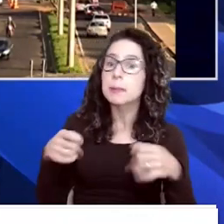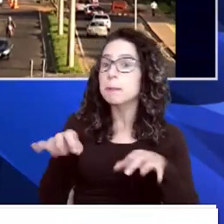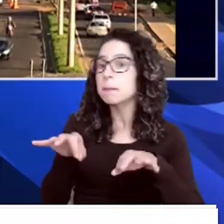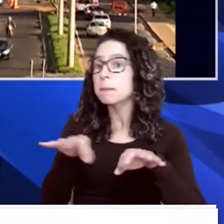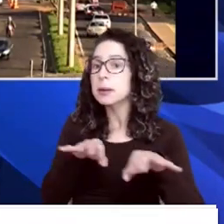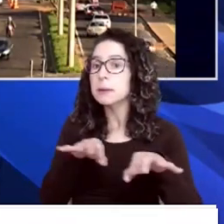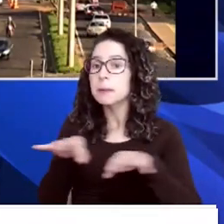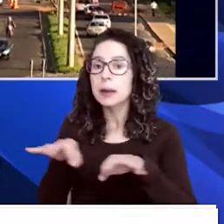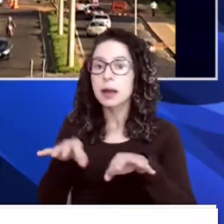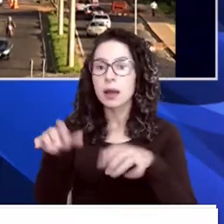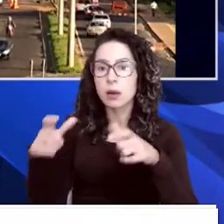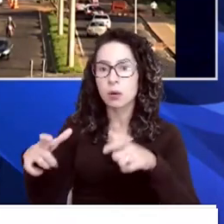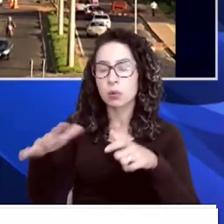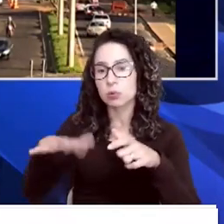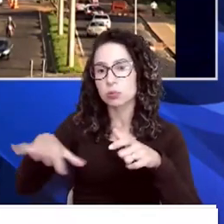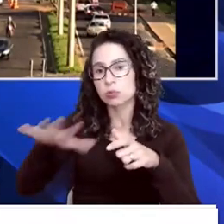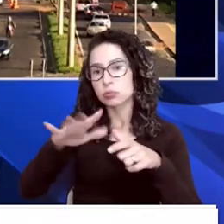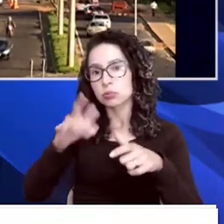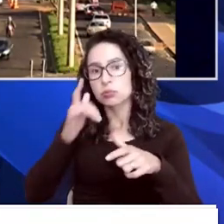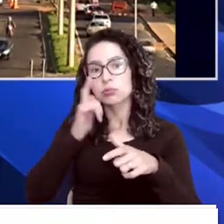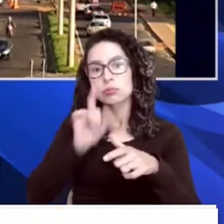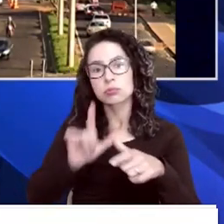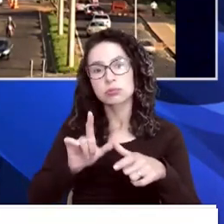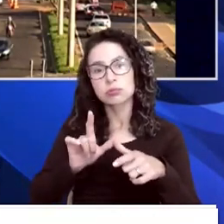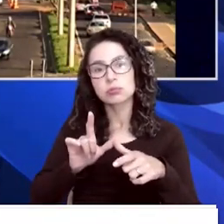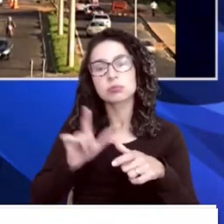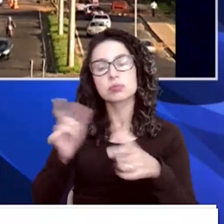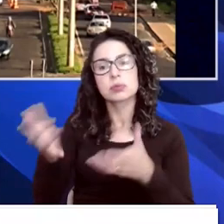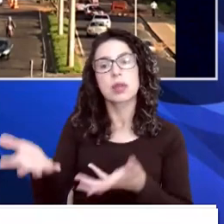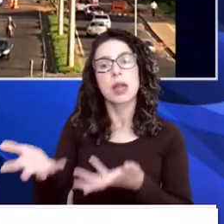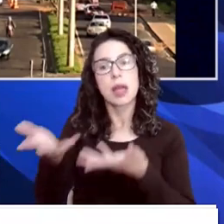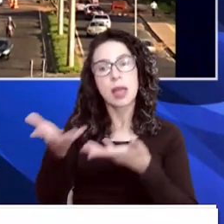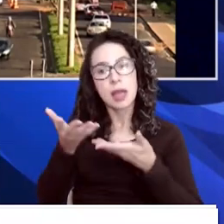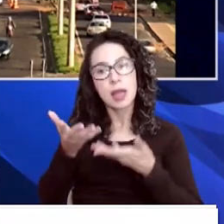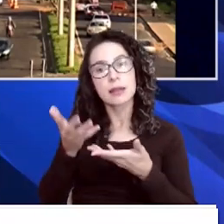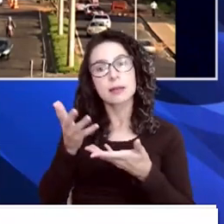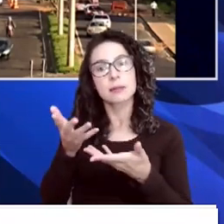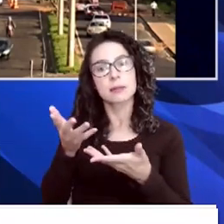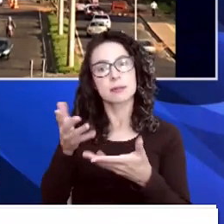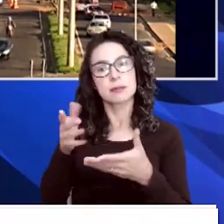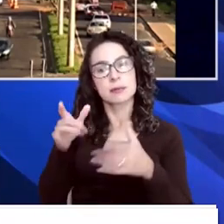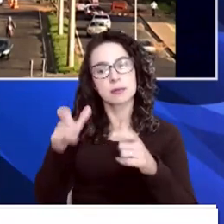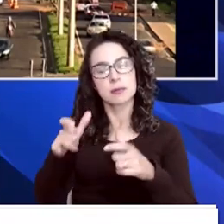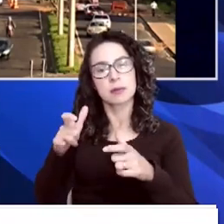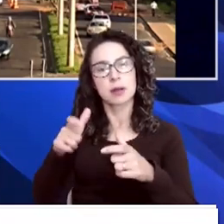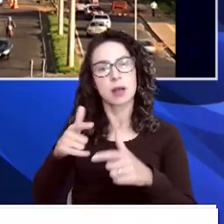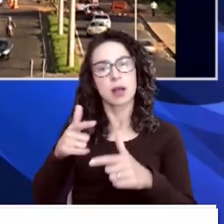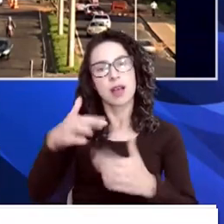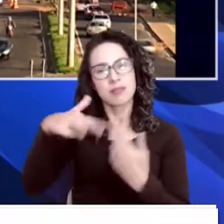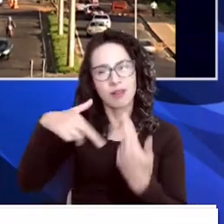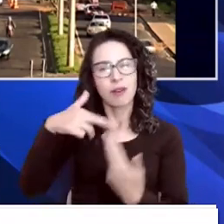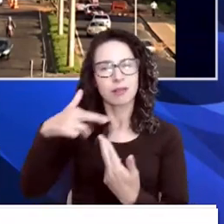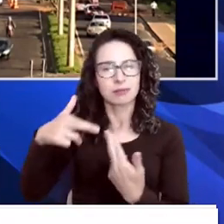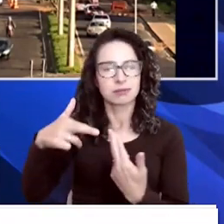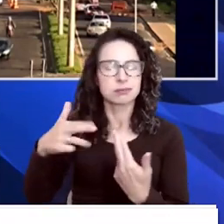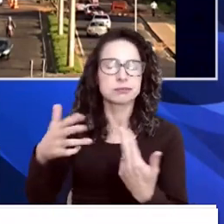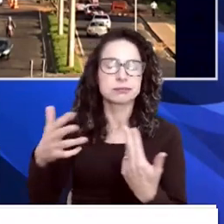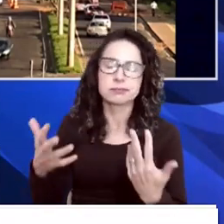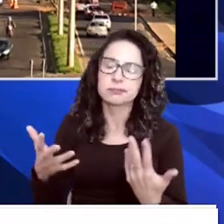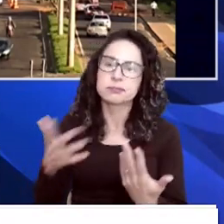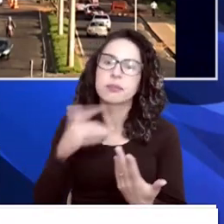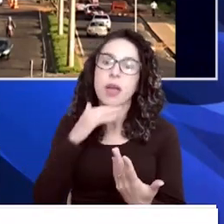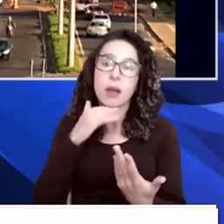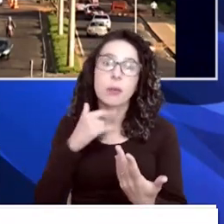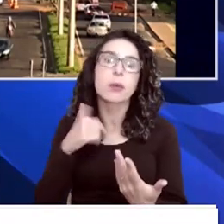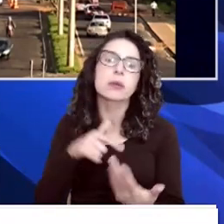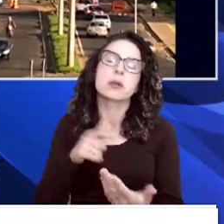local para poder receber a intervenção. Entendeu? Então, fica ruim a gente ter que ficar